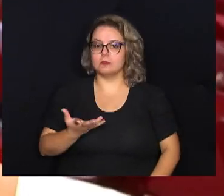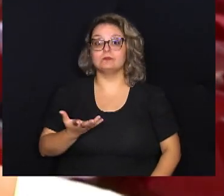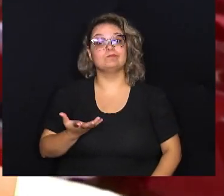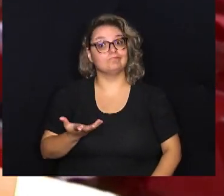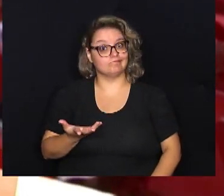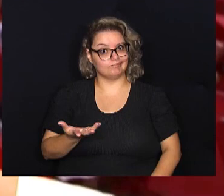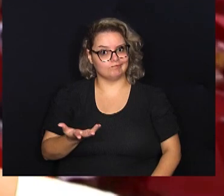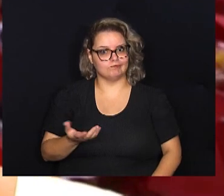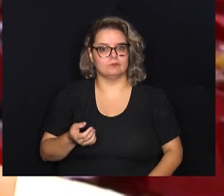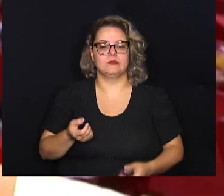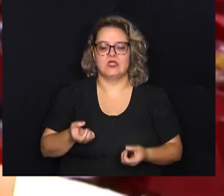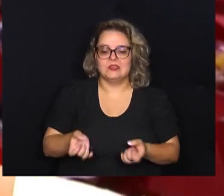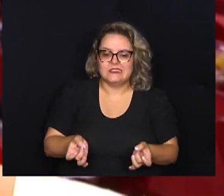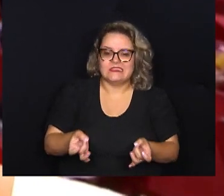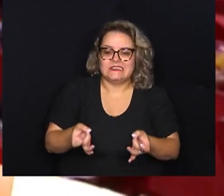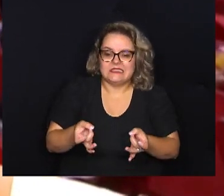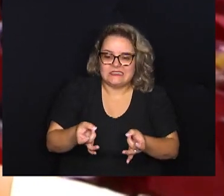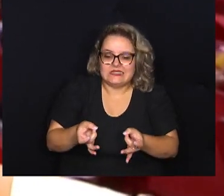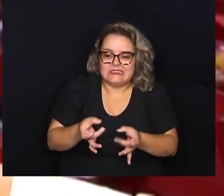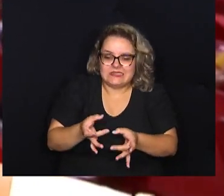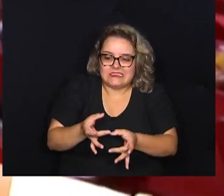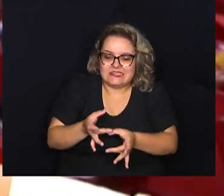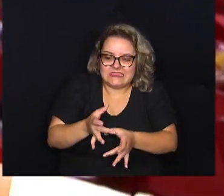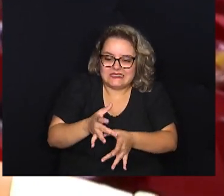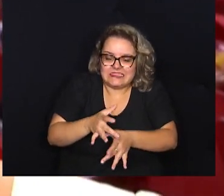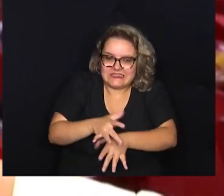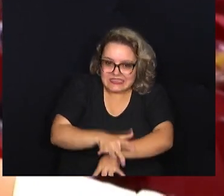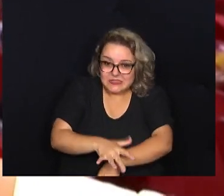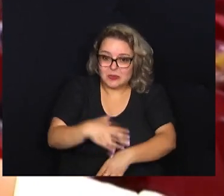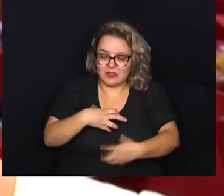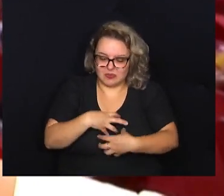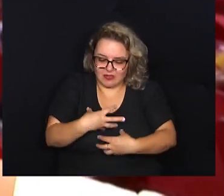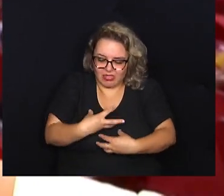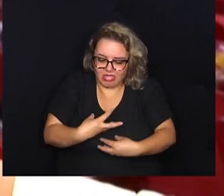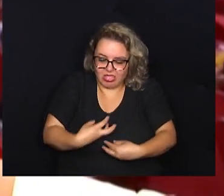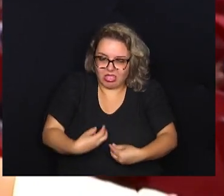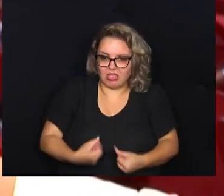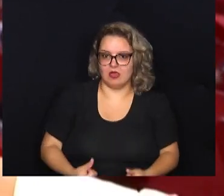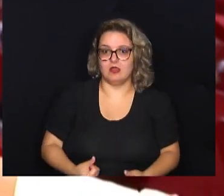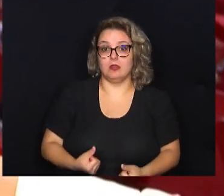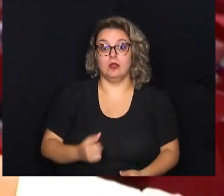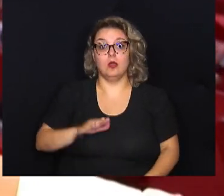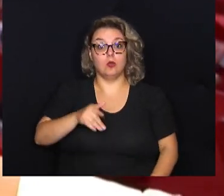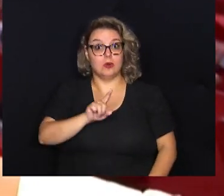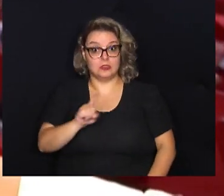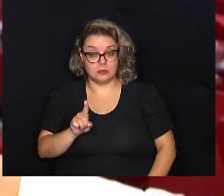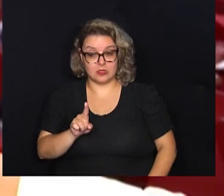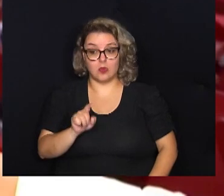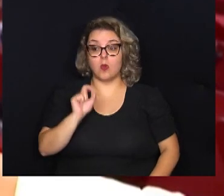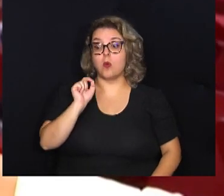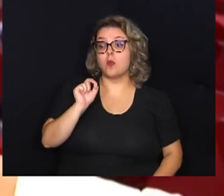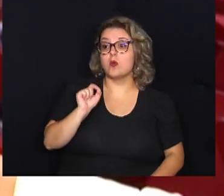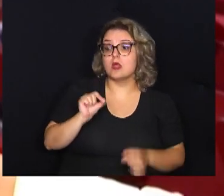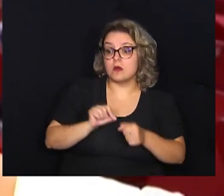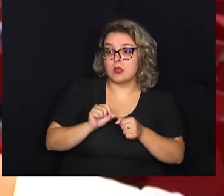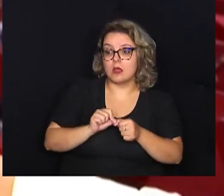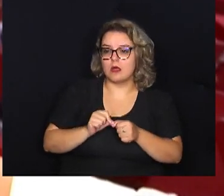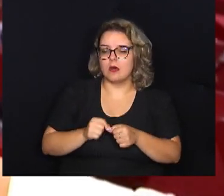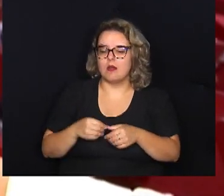vai minando o emocional daquela companheira. Quando não, eles, em momentos